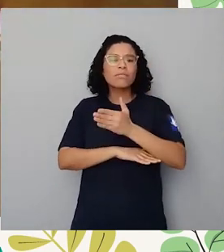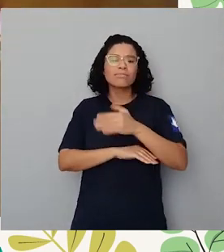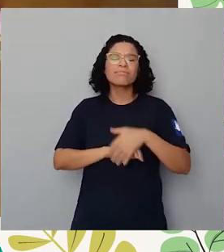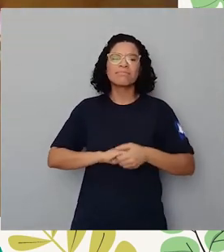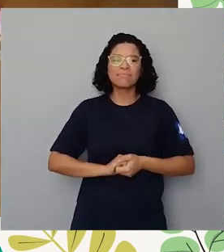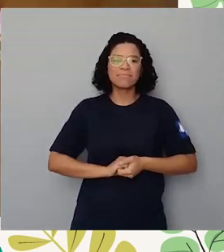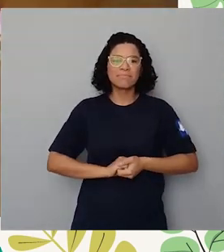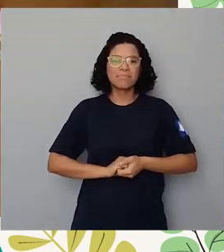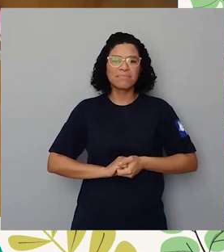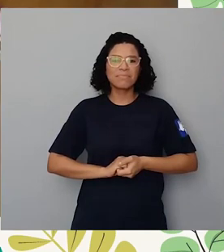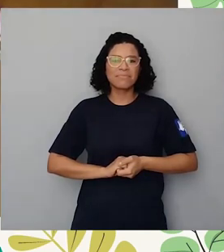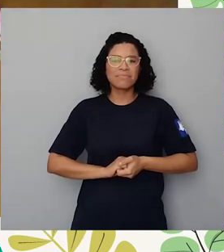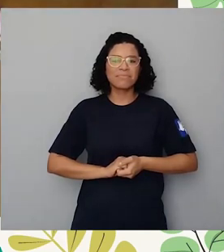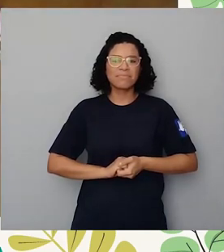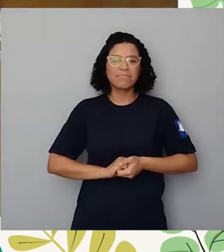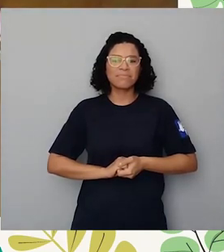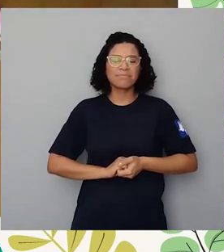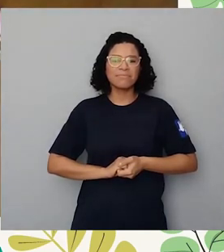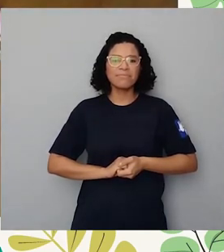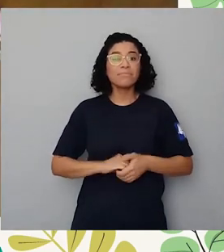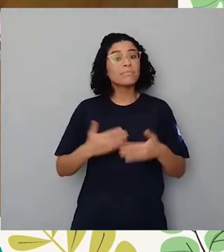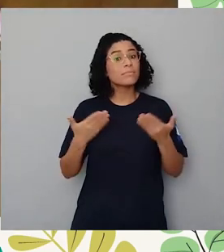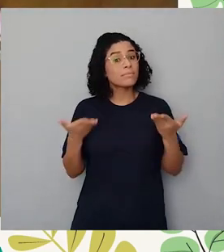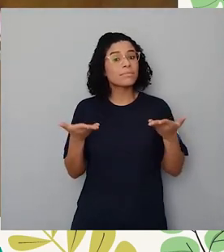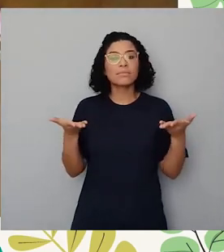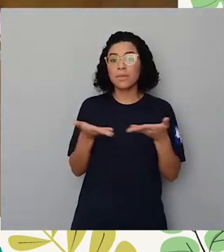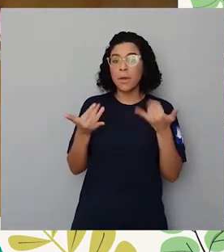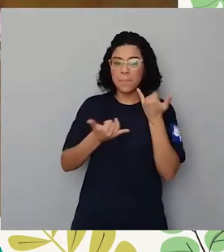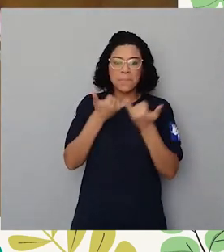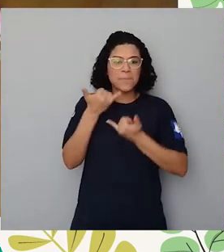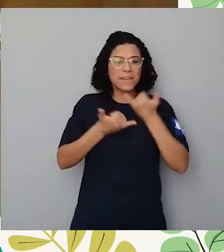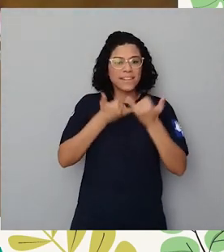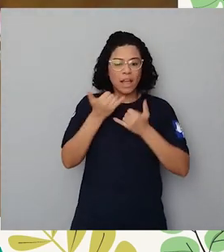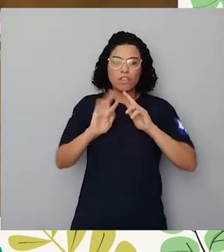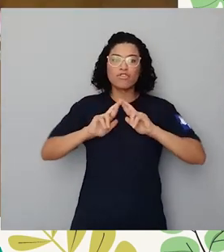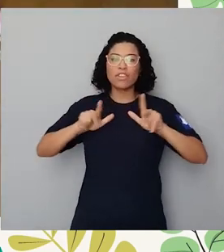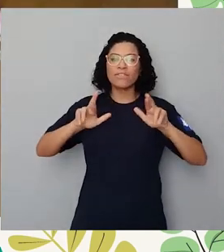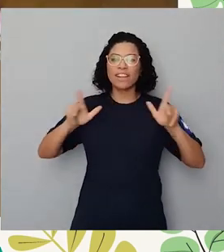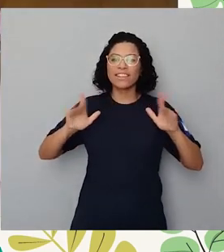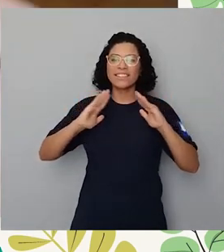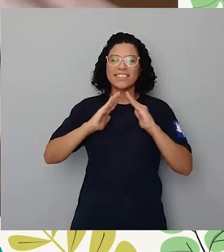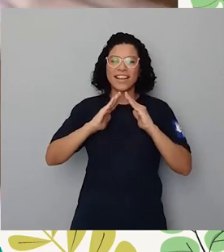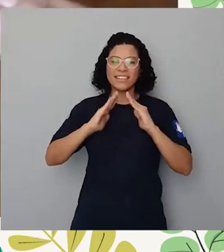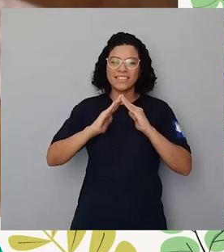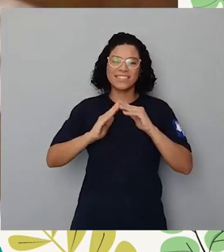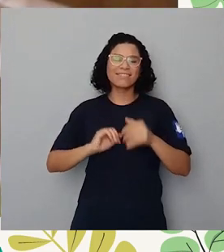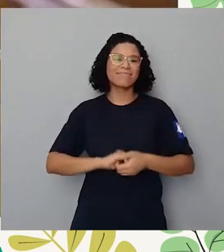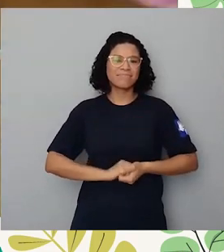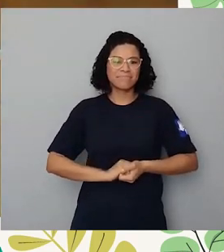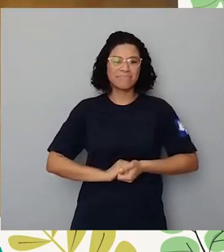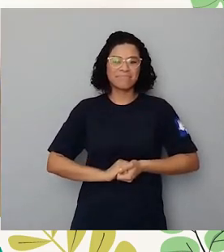no sulfite mesmo, tá? Aí aqui, a gente pode agora brincar de fazer diferentes tipos de casinha,